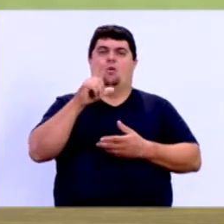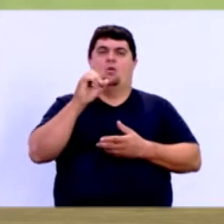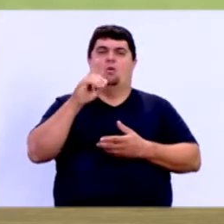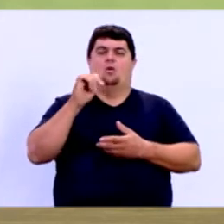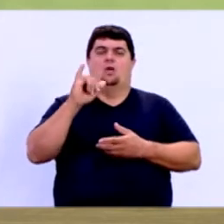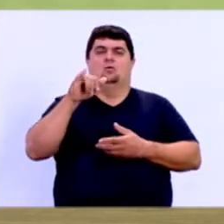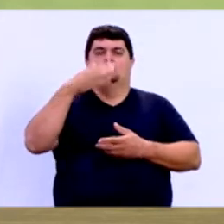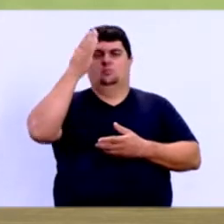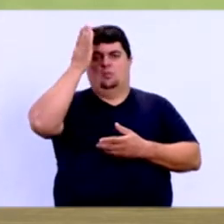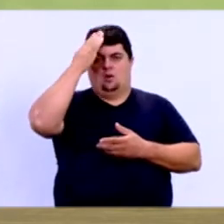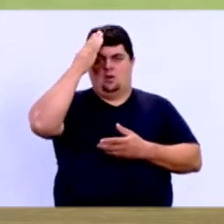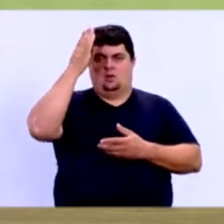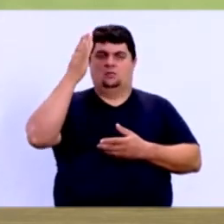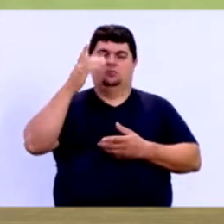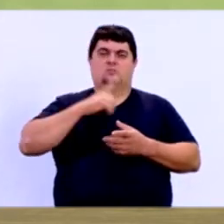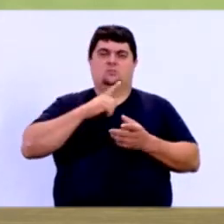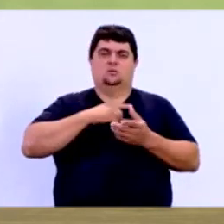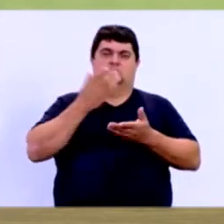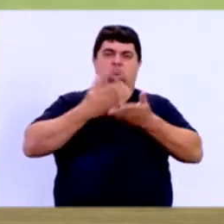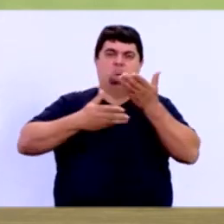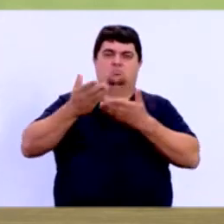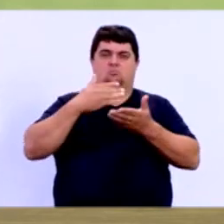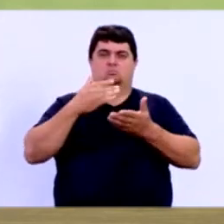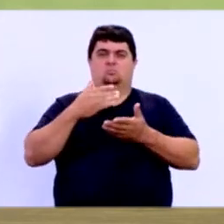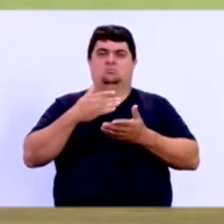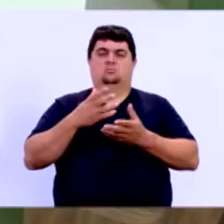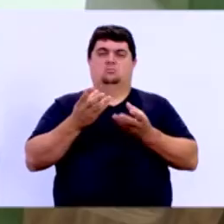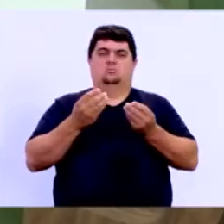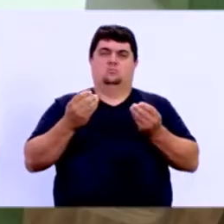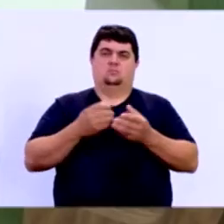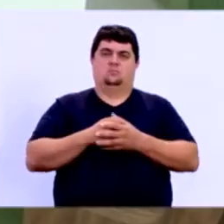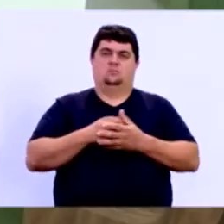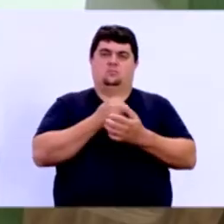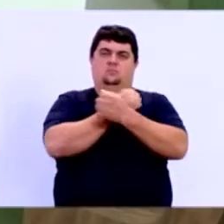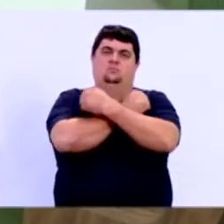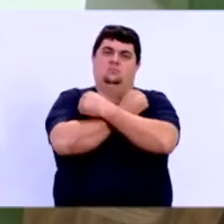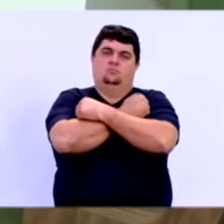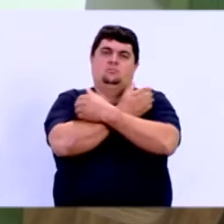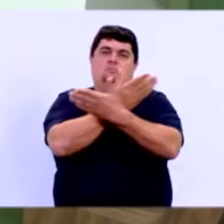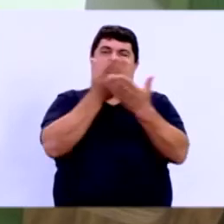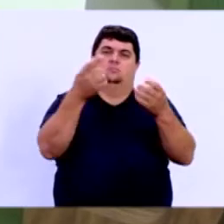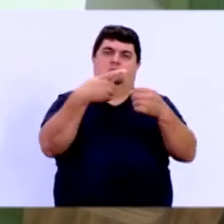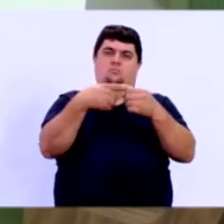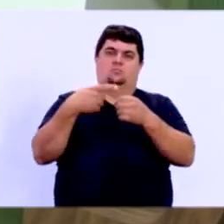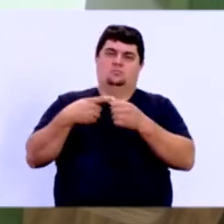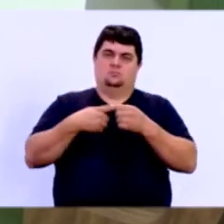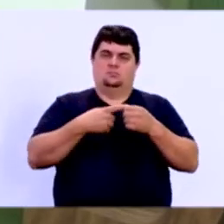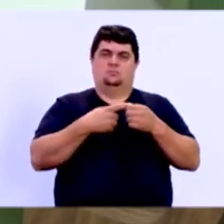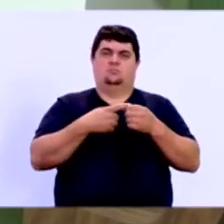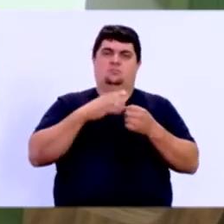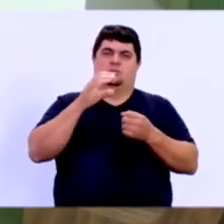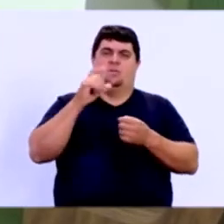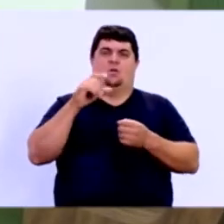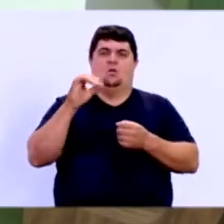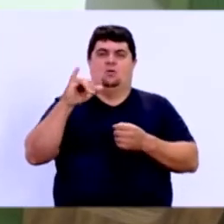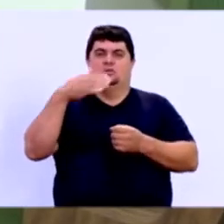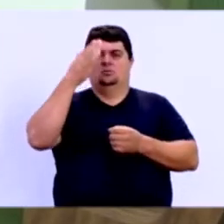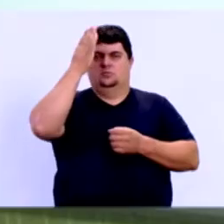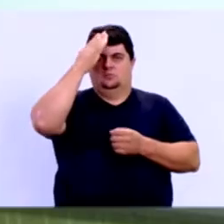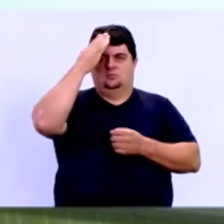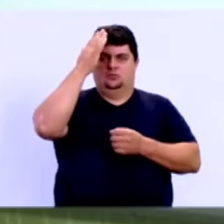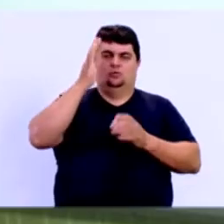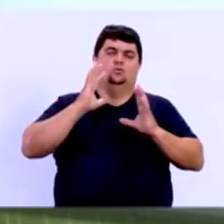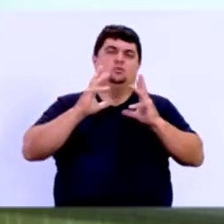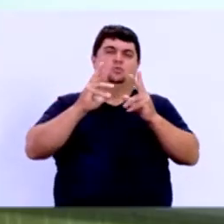de Paraná, né? Tá bem interessante. Ok, então um grande abraço aos polos do interior, Colorado, de Paraná e